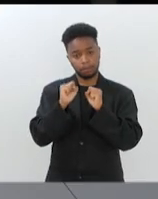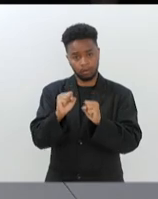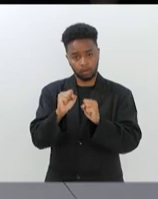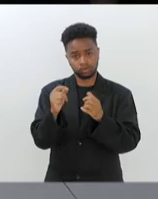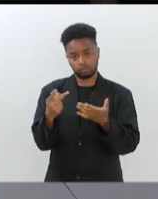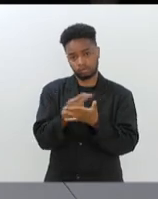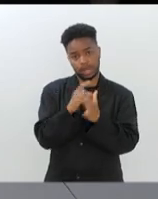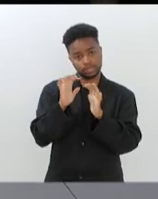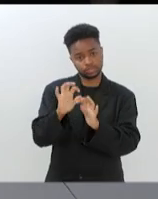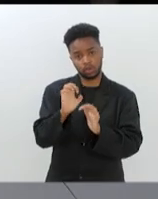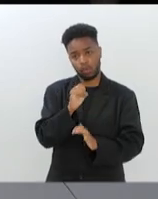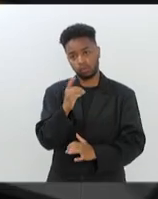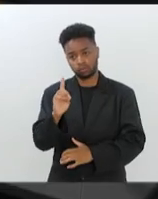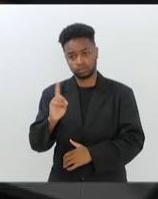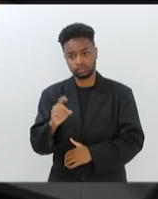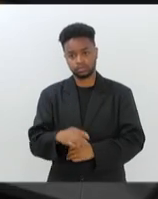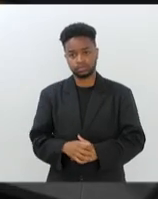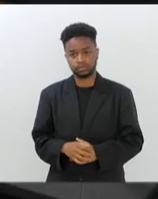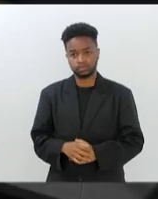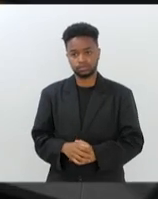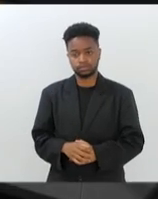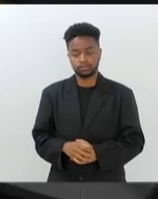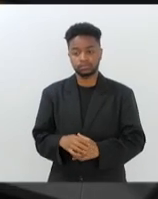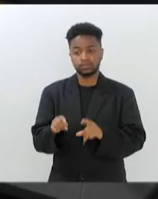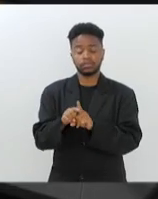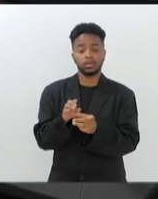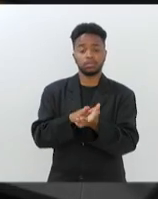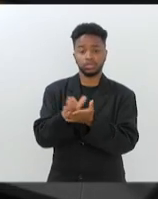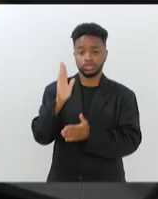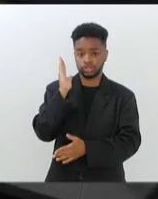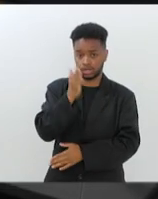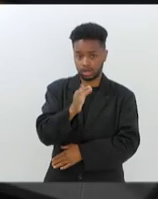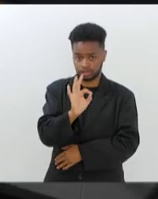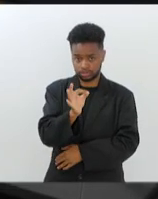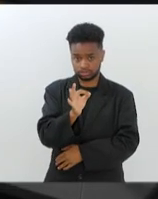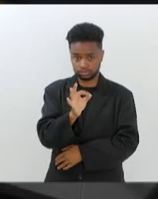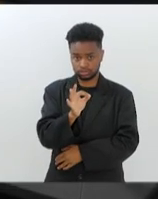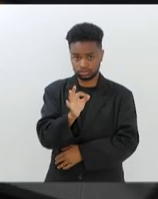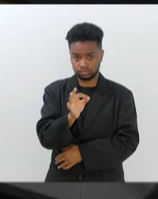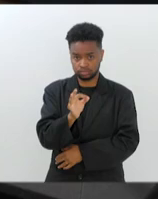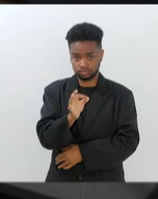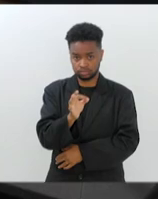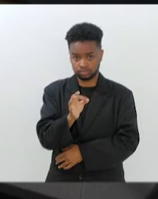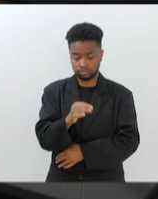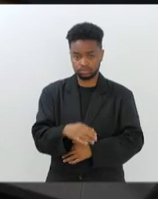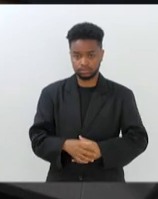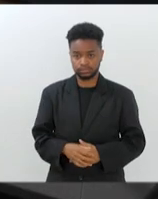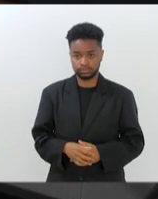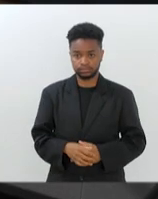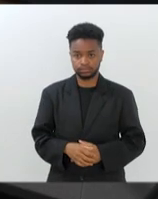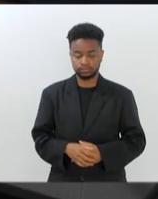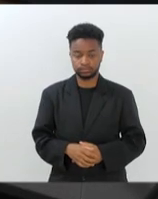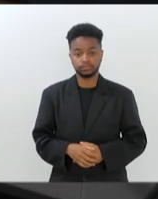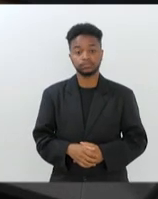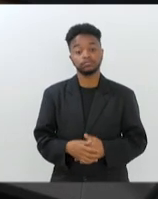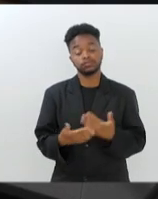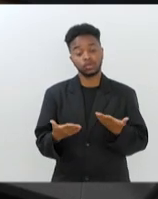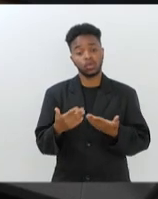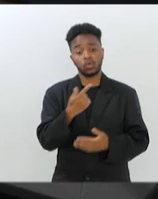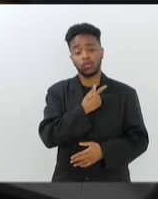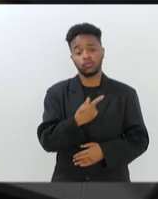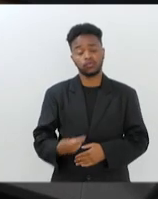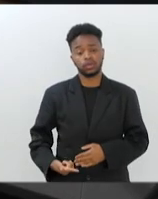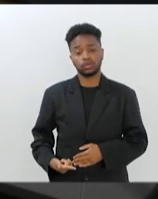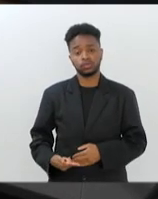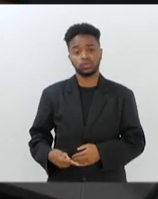executado tá e a gente tá falando das publicidades diretas que sai do governo direto sem ser de centralização né É na verdade o governo não faz